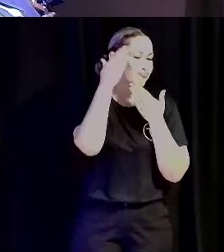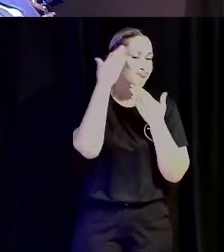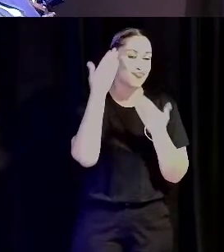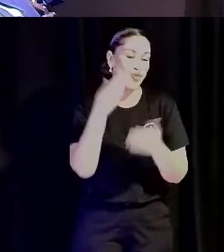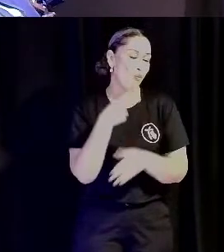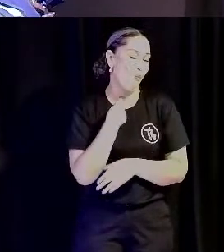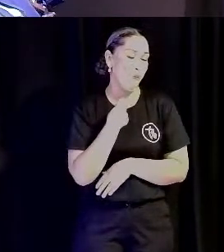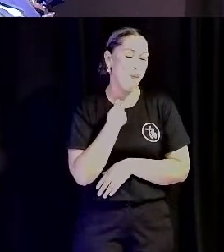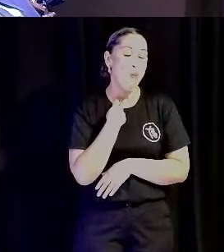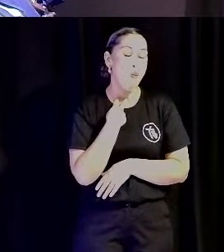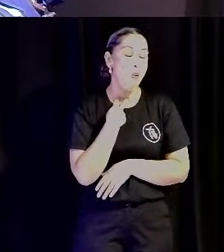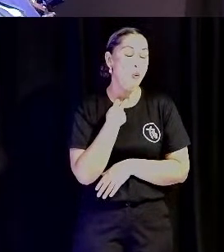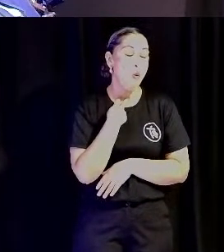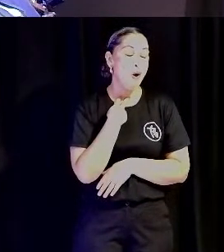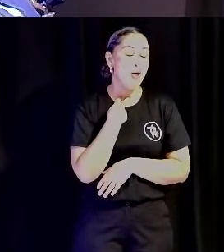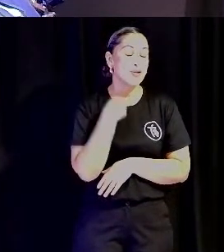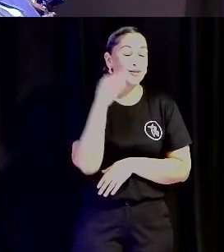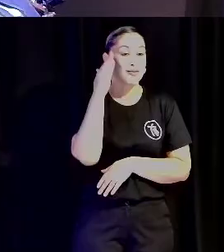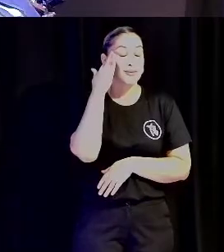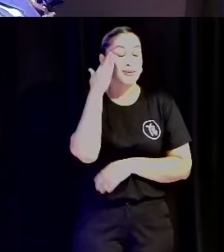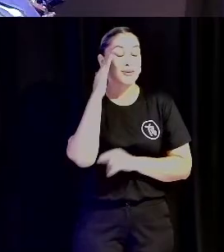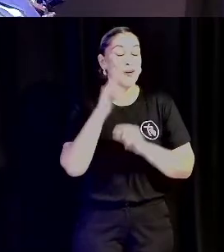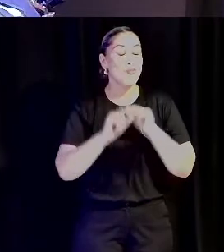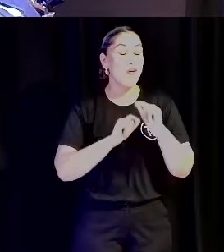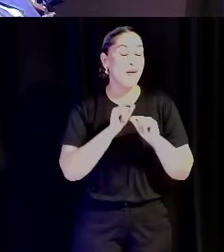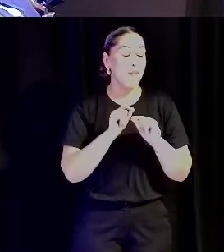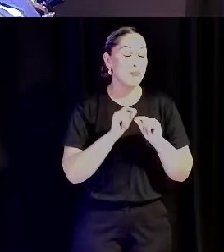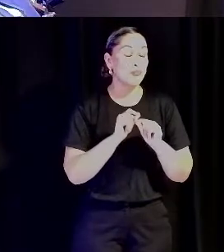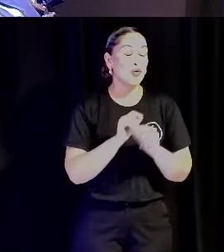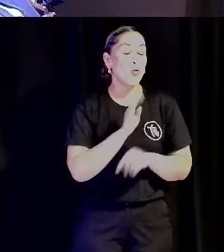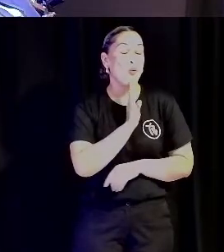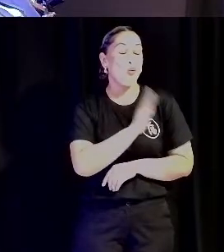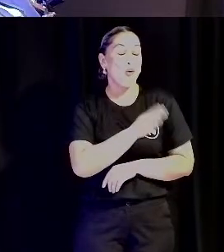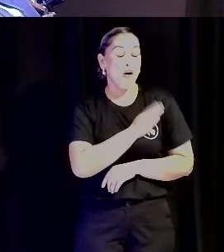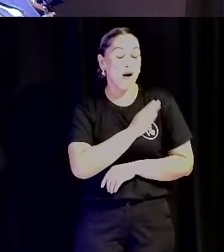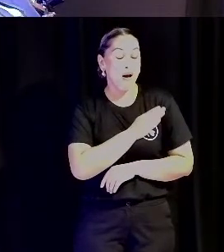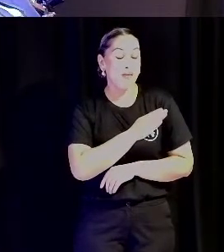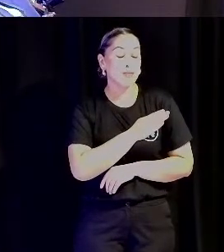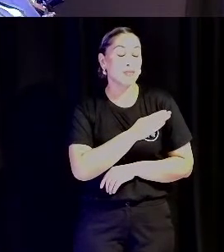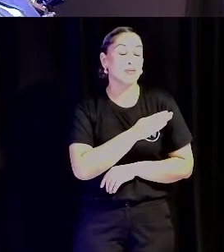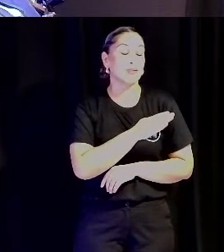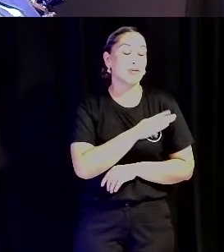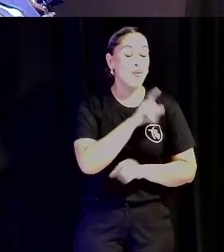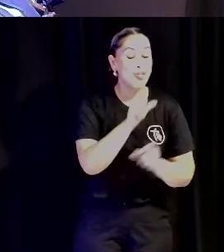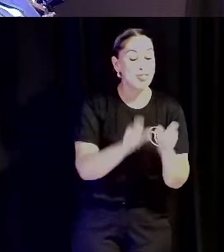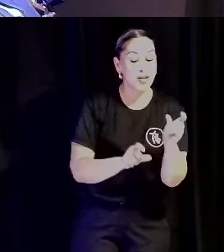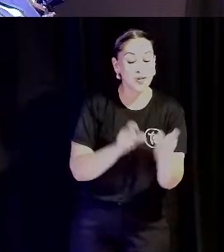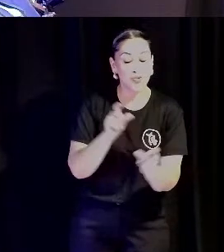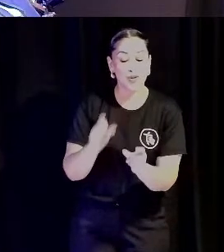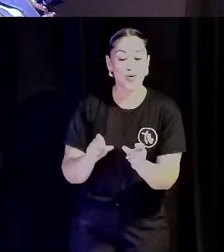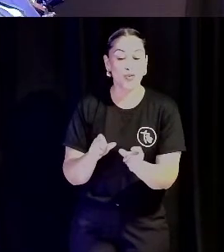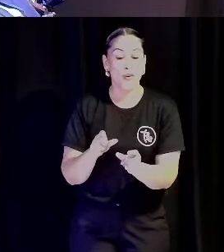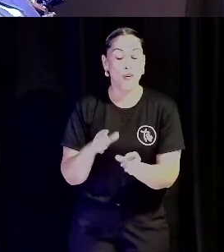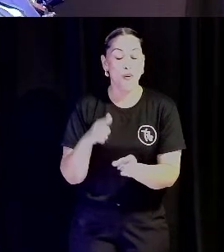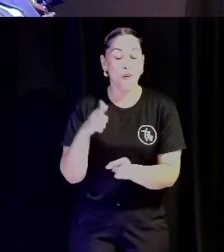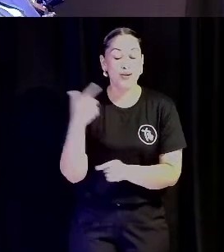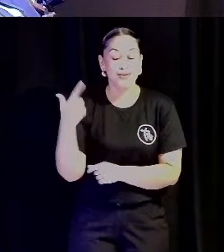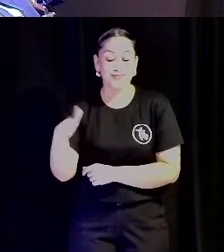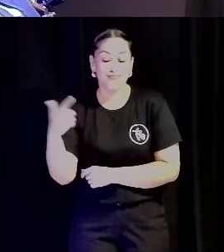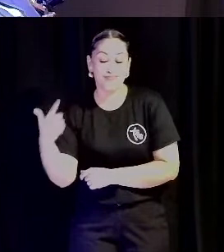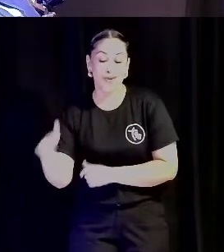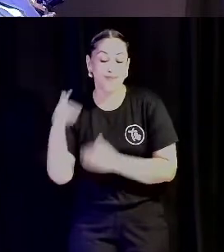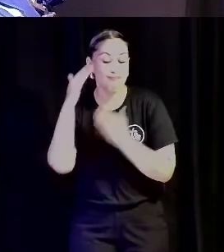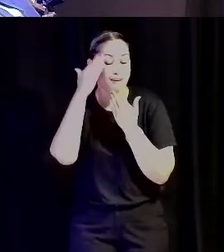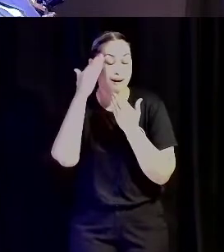Sabe, meus queridos, quando o coração do homem é tomado pela ingratidão, ele